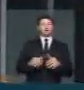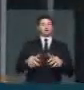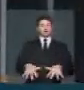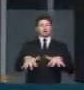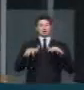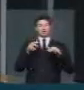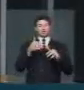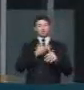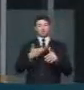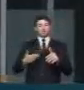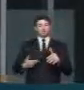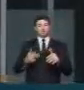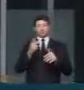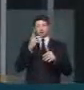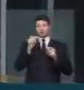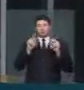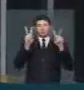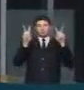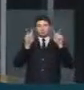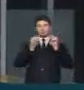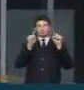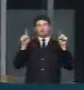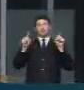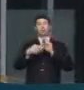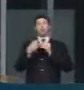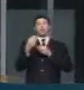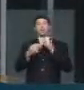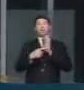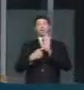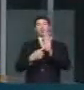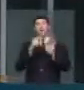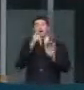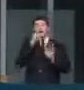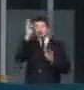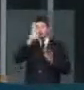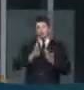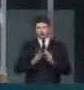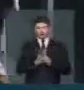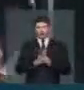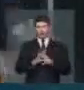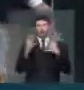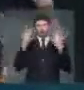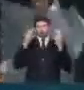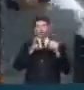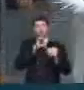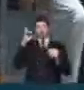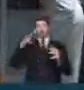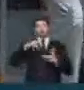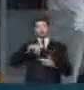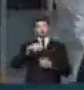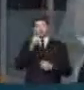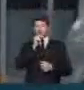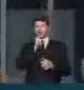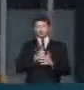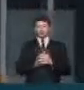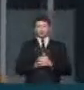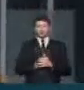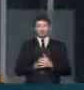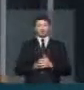pública intitulada Retrato das Águas no Brasil em comenoração ao Dia Mundial da Água.